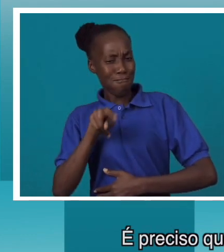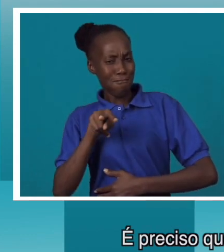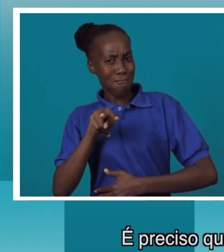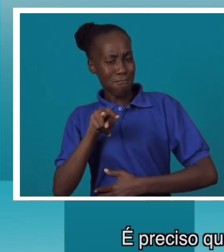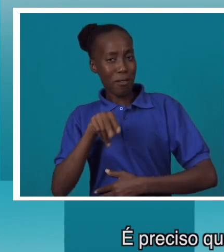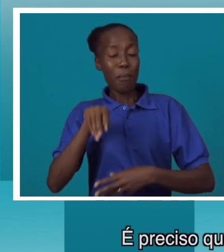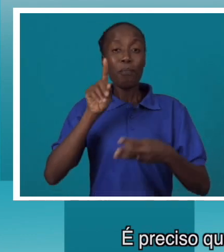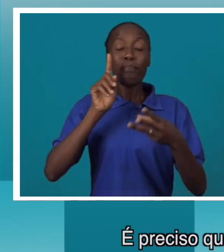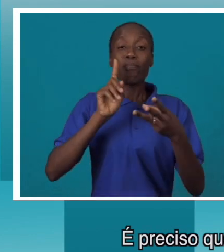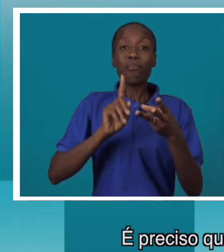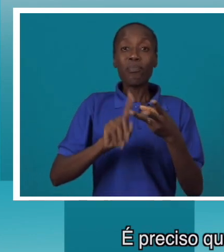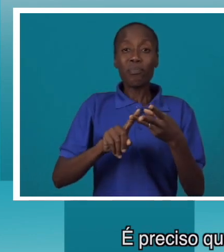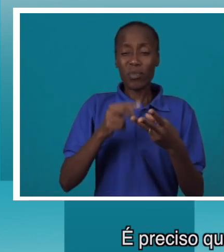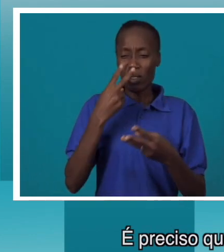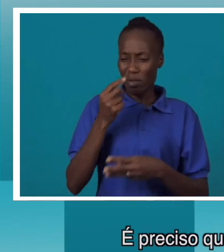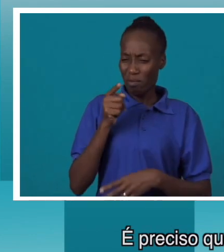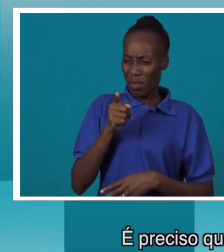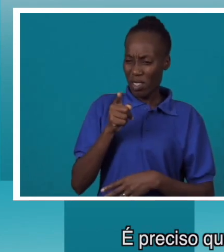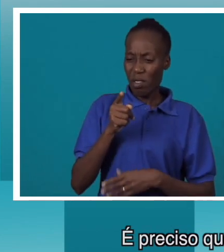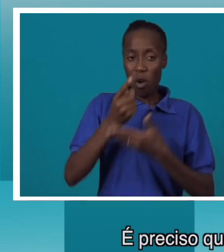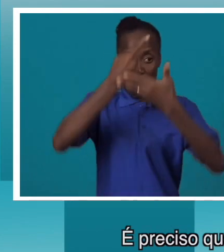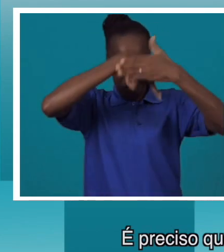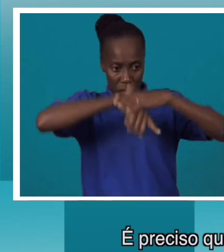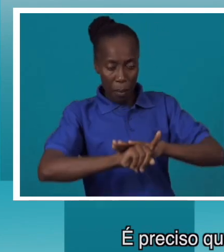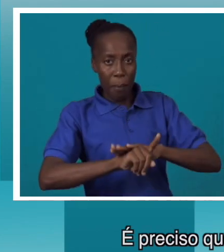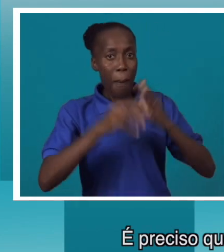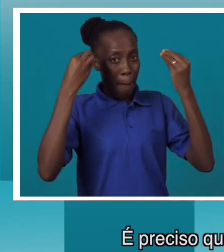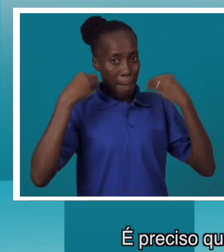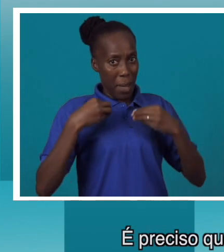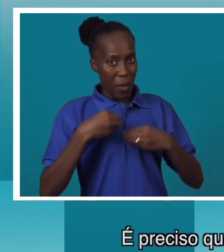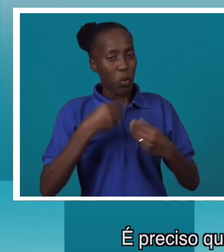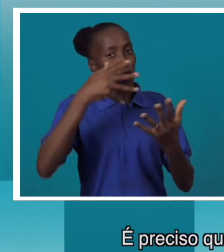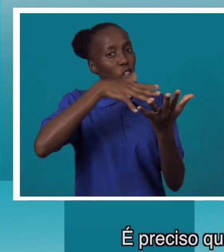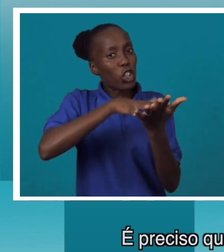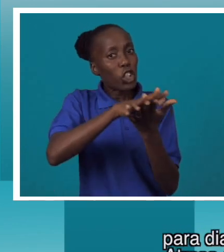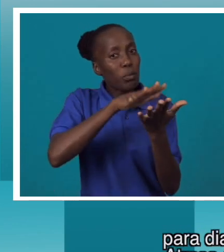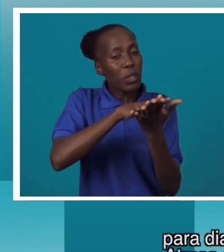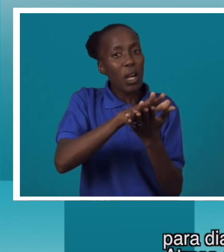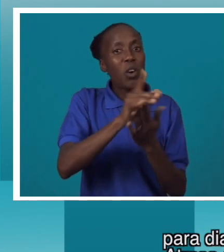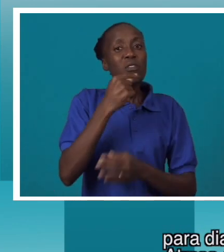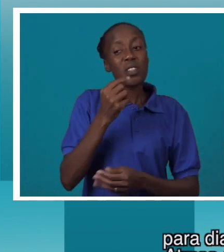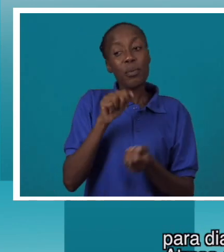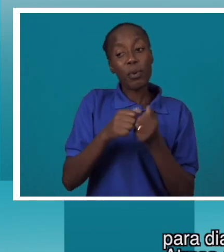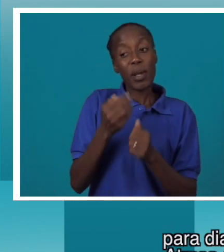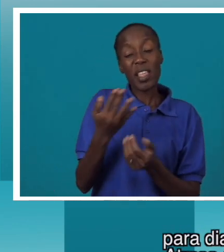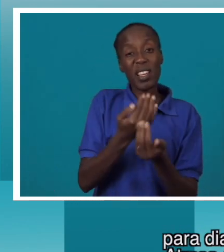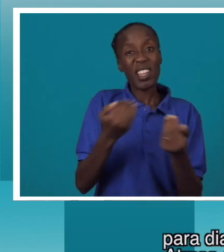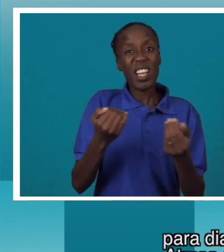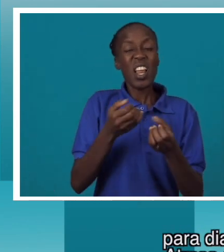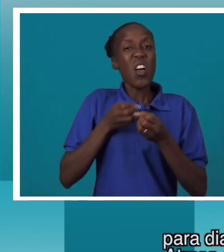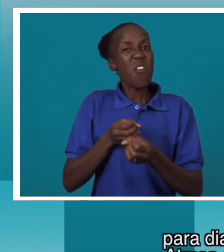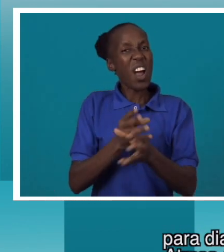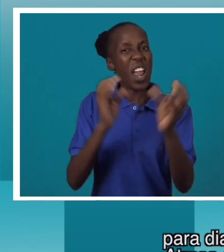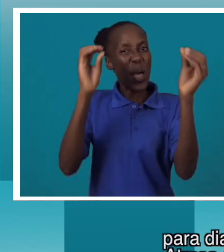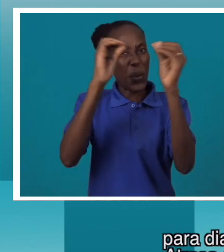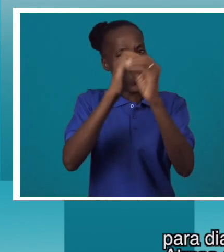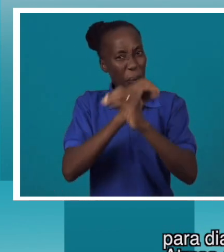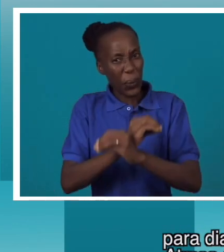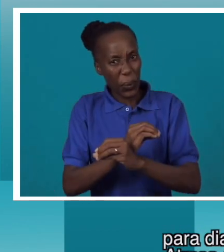sinalizem ou deem um toque aos médicos para dizer que esta criança ou tem atraso de fala ou é